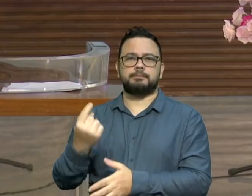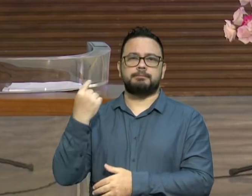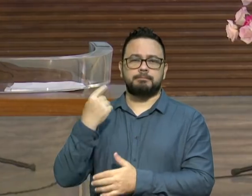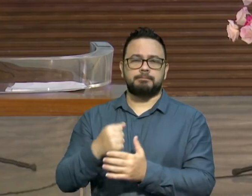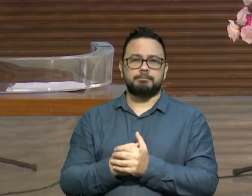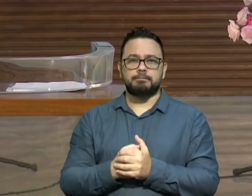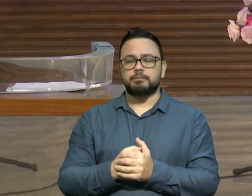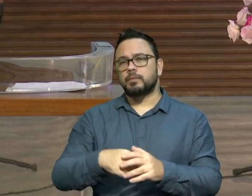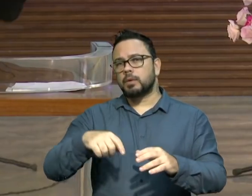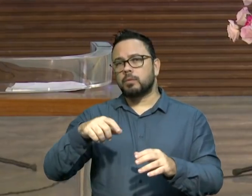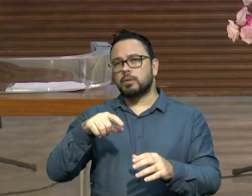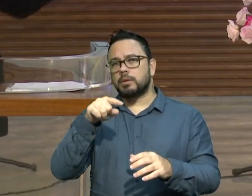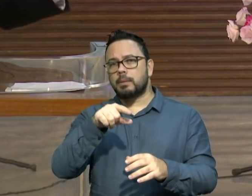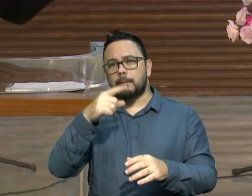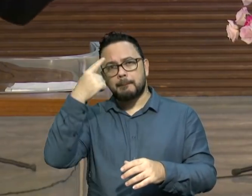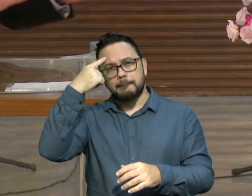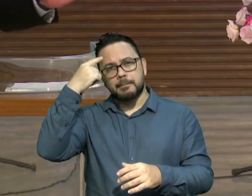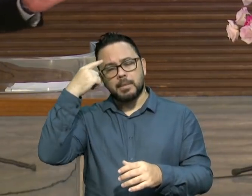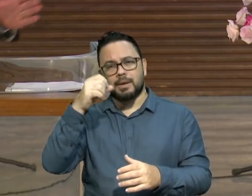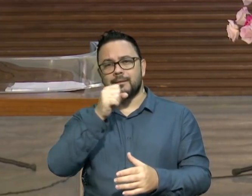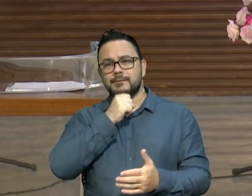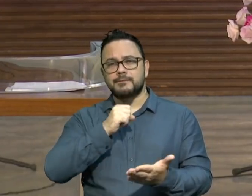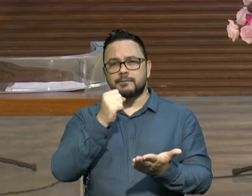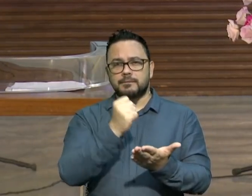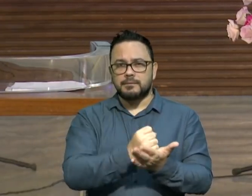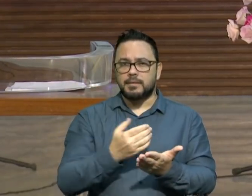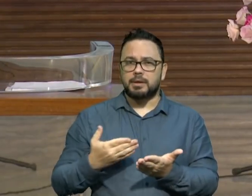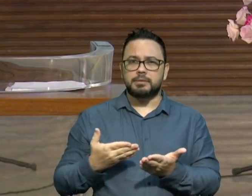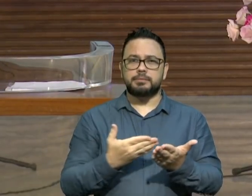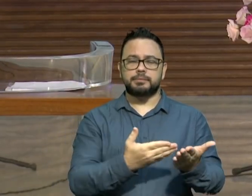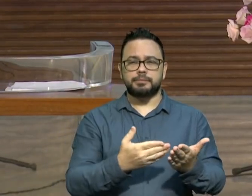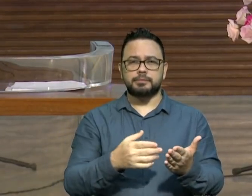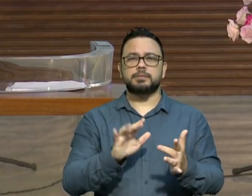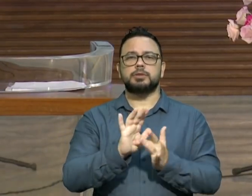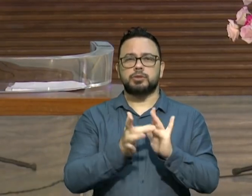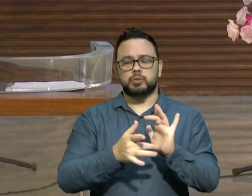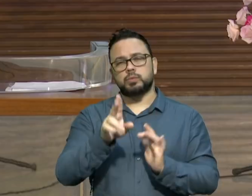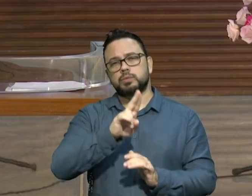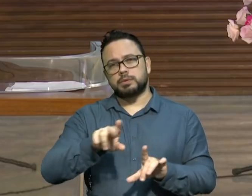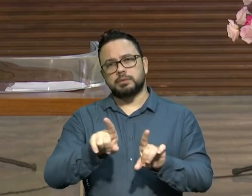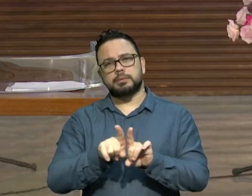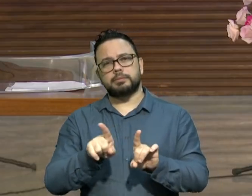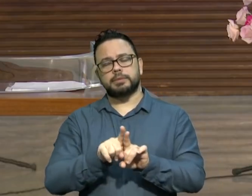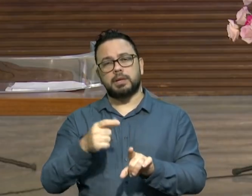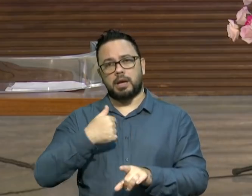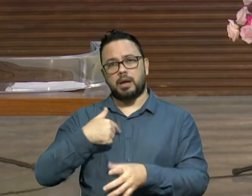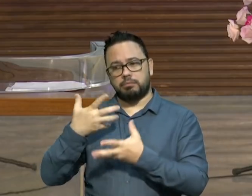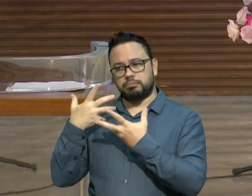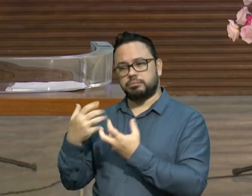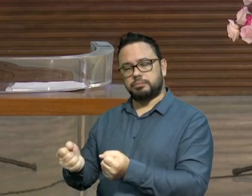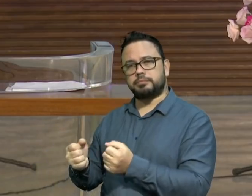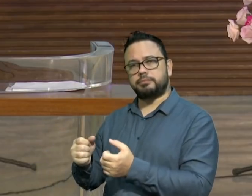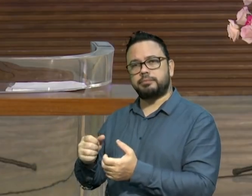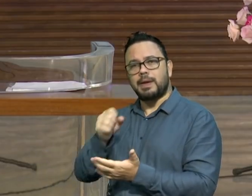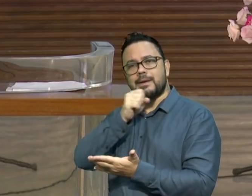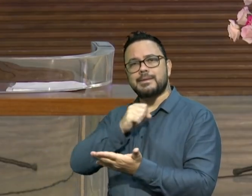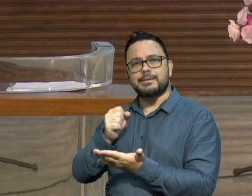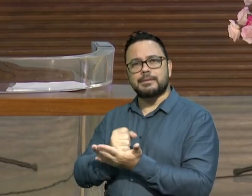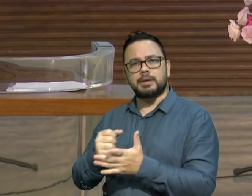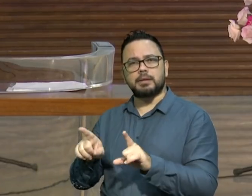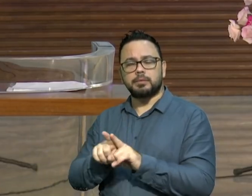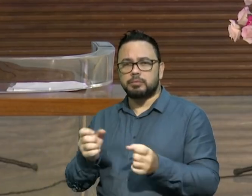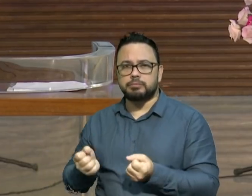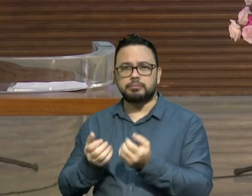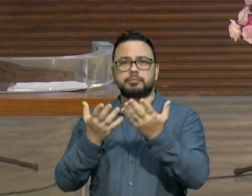quando fala as escrituras se refere ao antigo testamento o que também vos entreguei o que eu recebi que Cristo morreu pelos